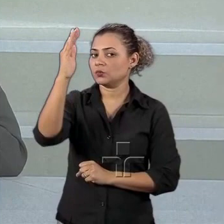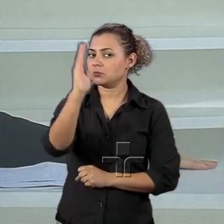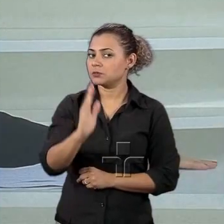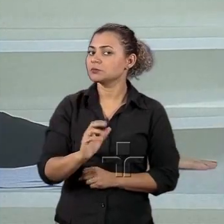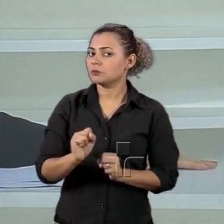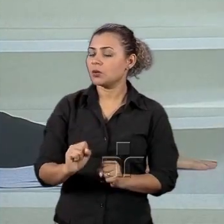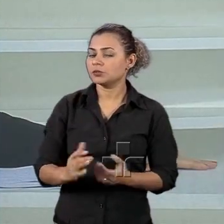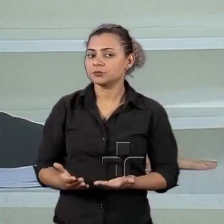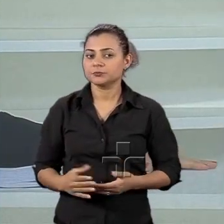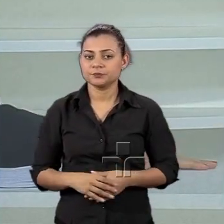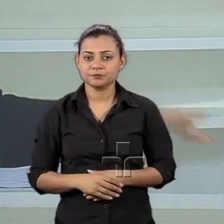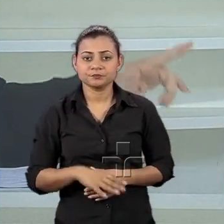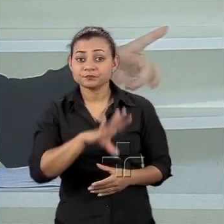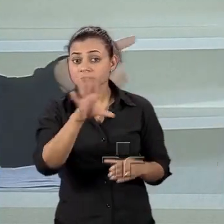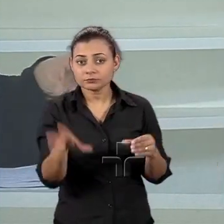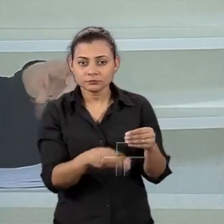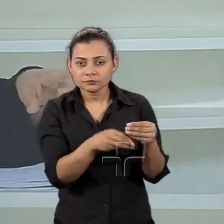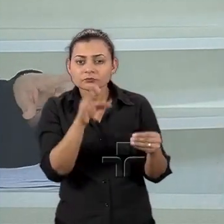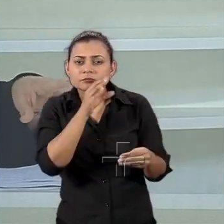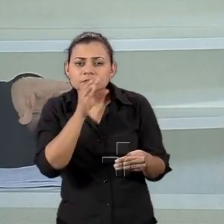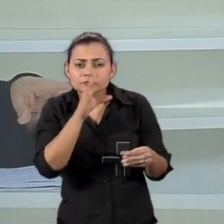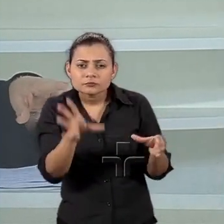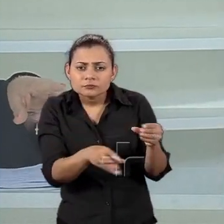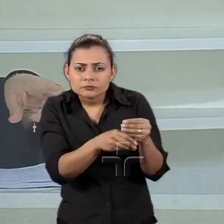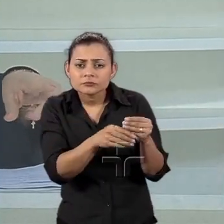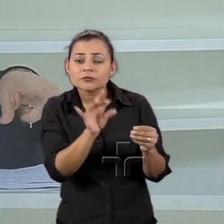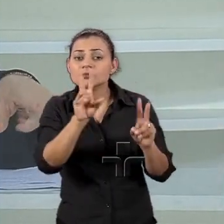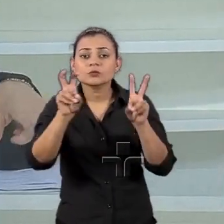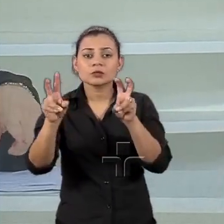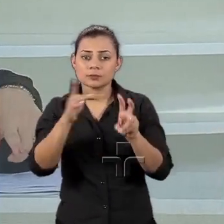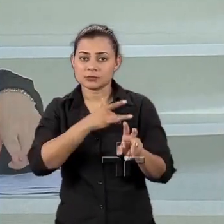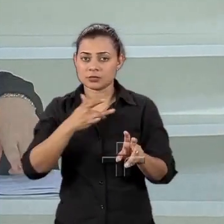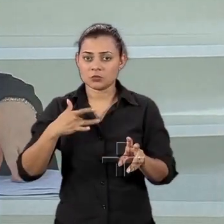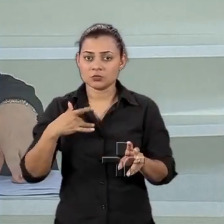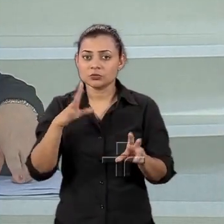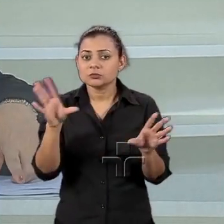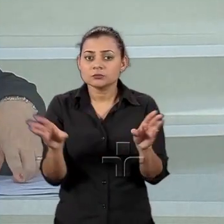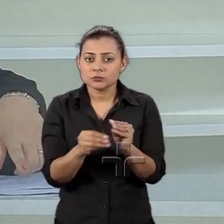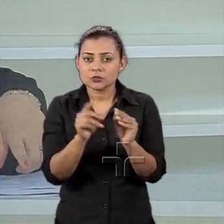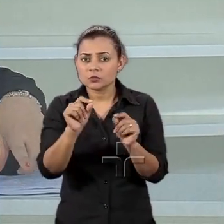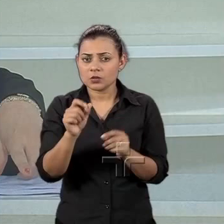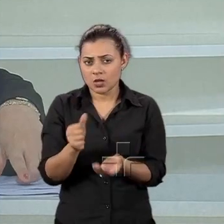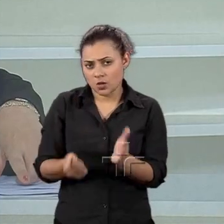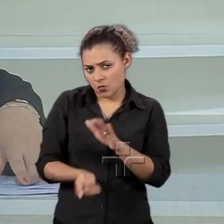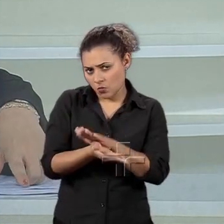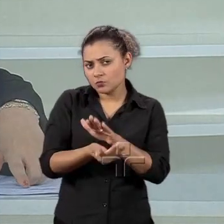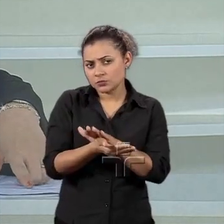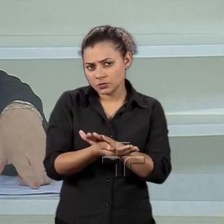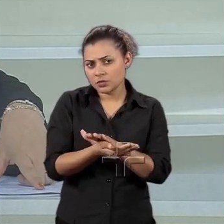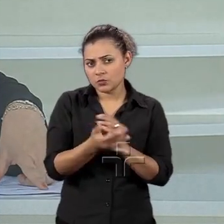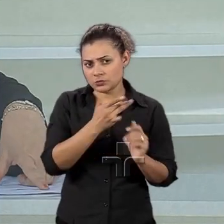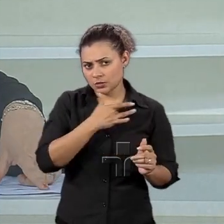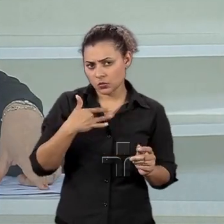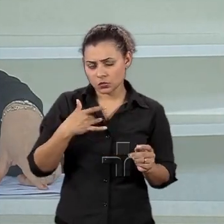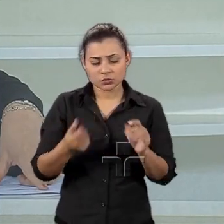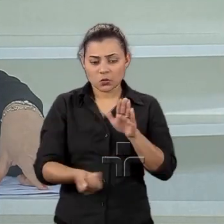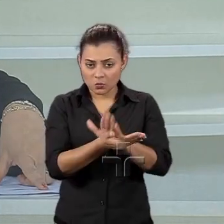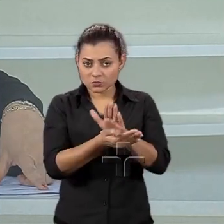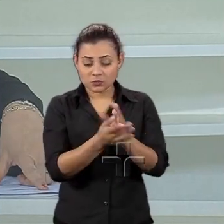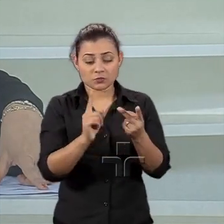Ricardo, eu só queria completar o que a Ana Amélia disse com relação à saúde. Rapidinho, além da Eduardo, corrupção, eu quero lembrar